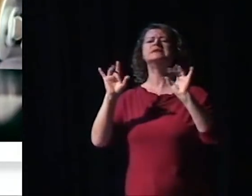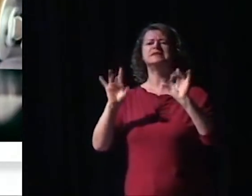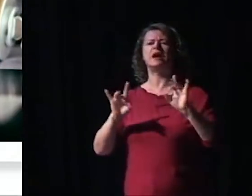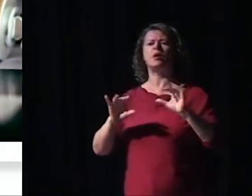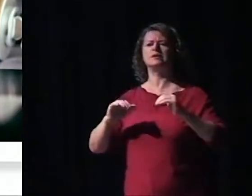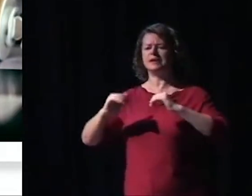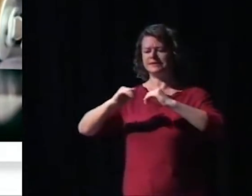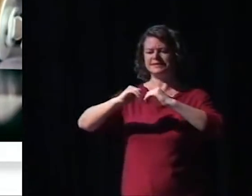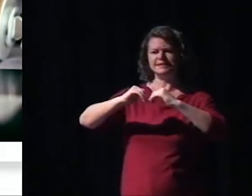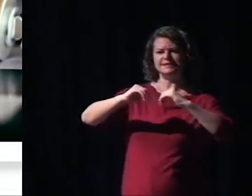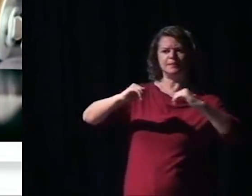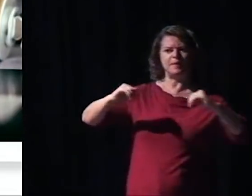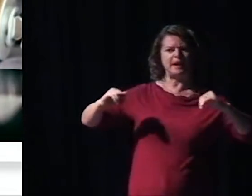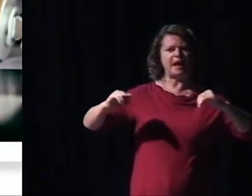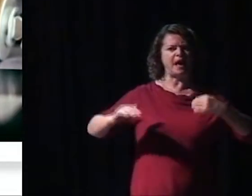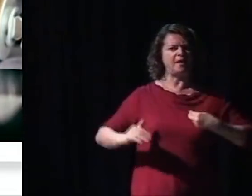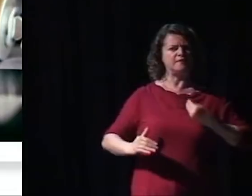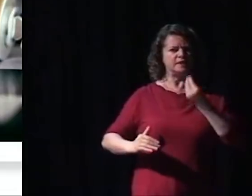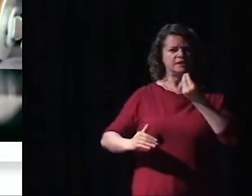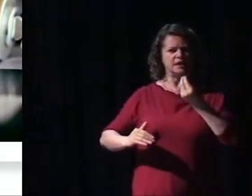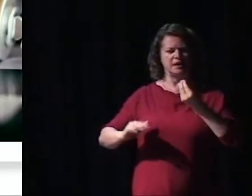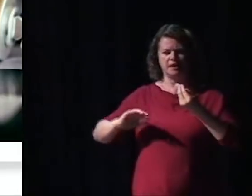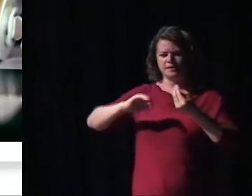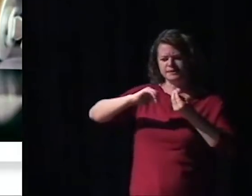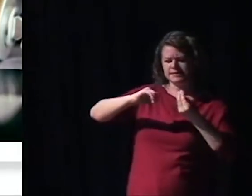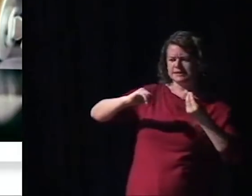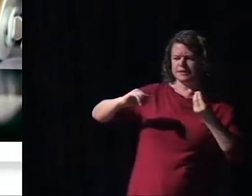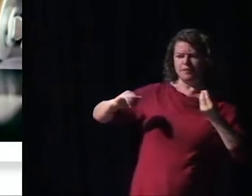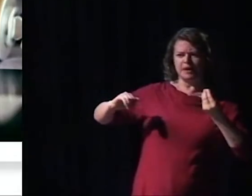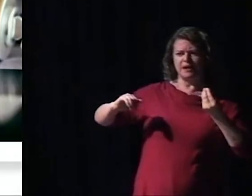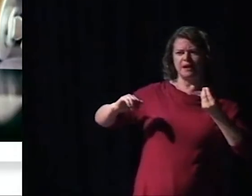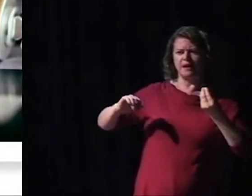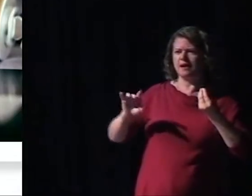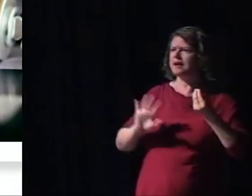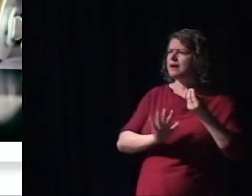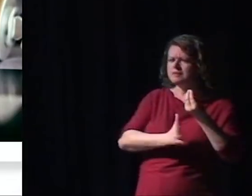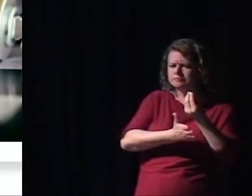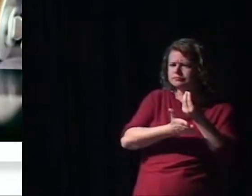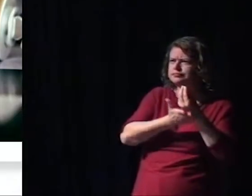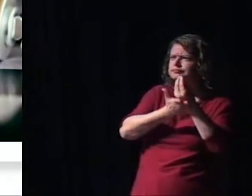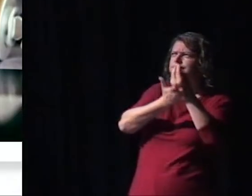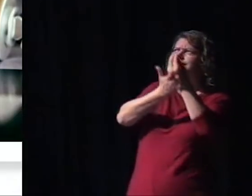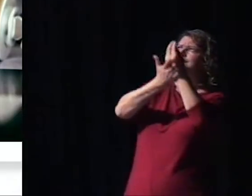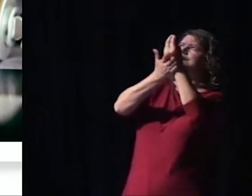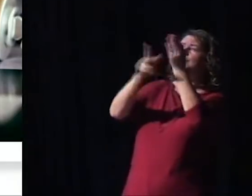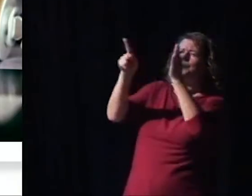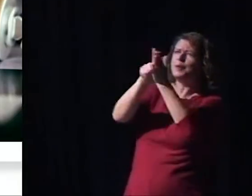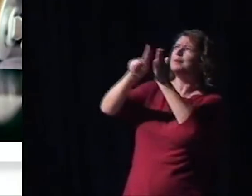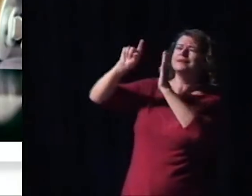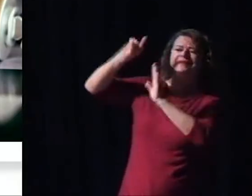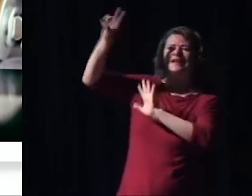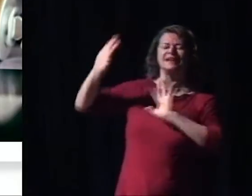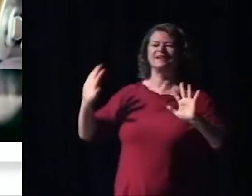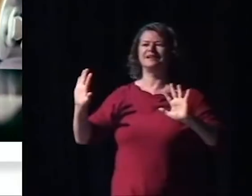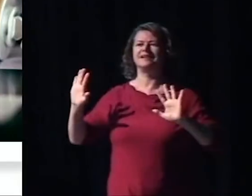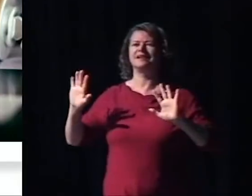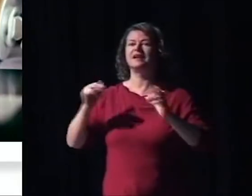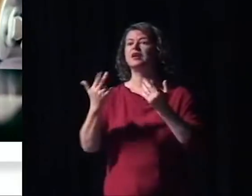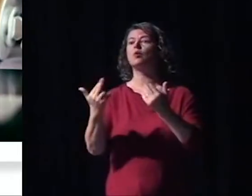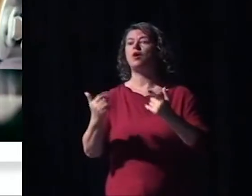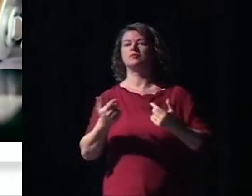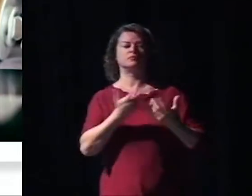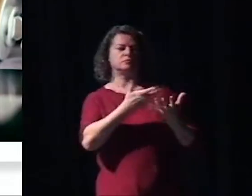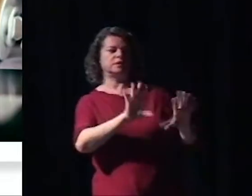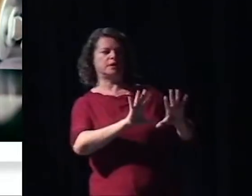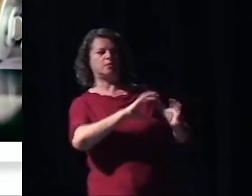santidade. O santo é aquele povo, é aquele homem, é aquela mulher que é separado para